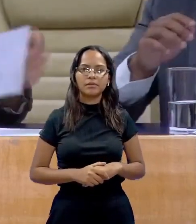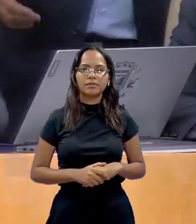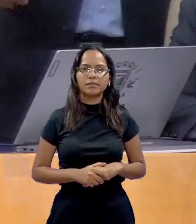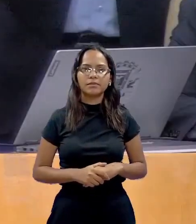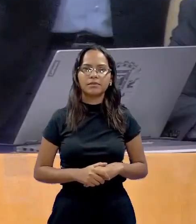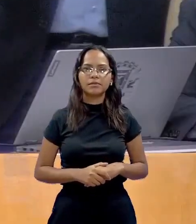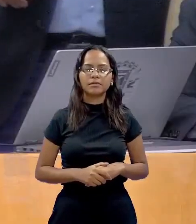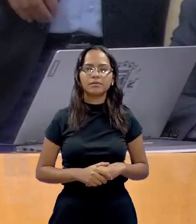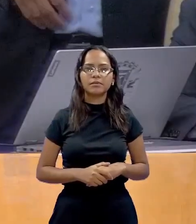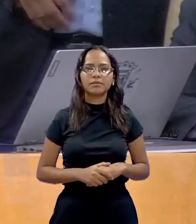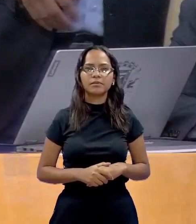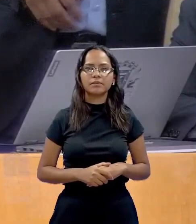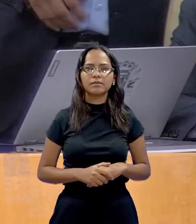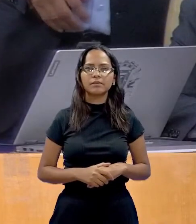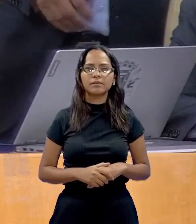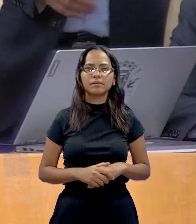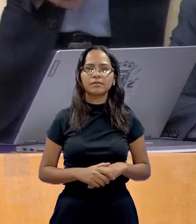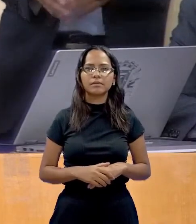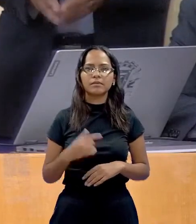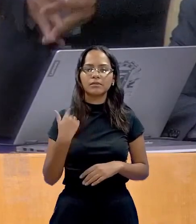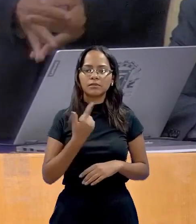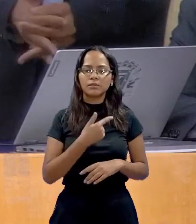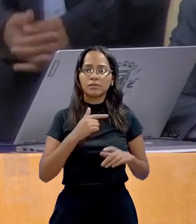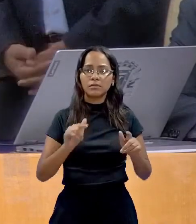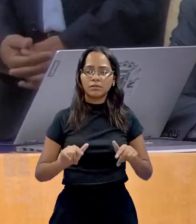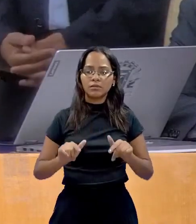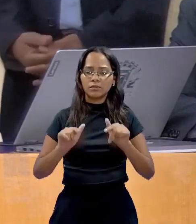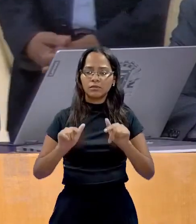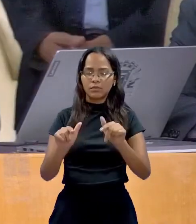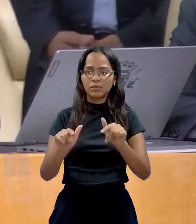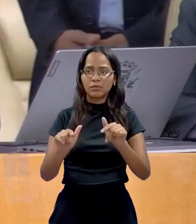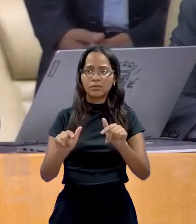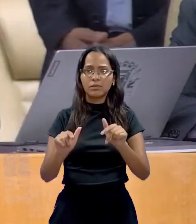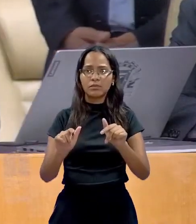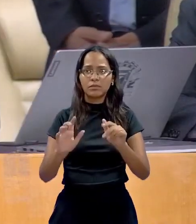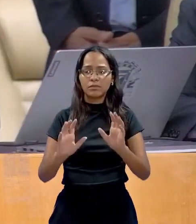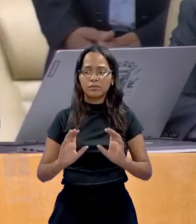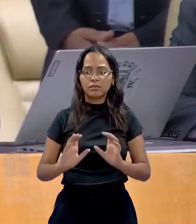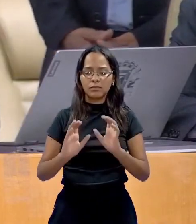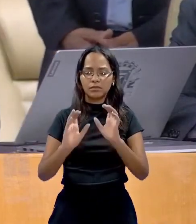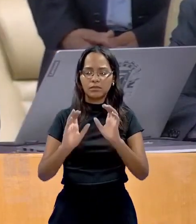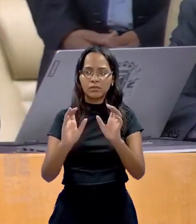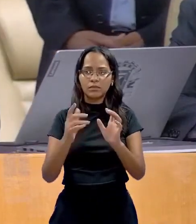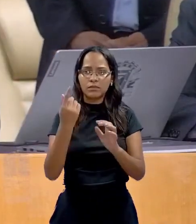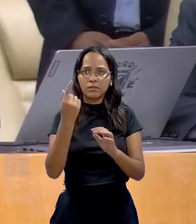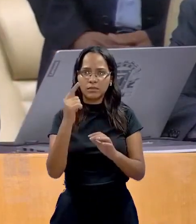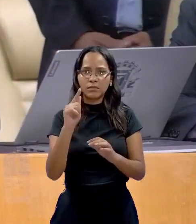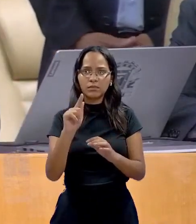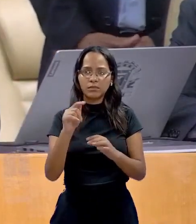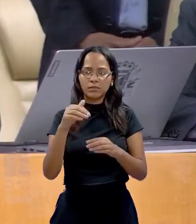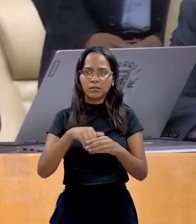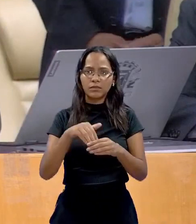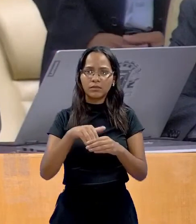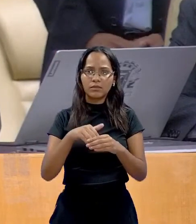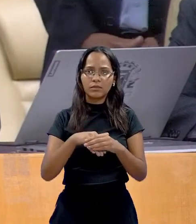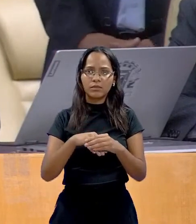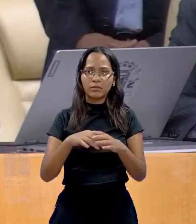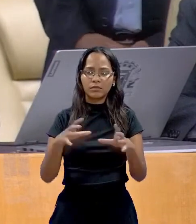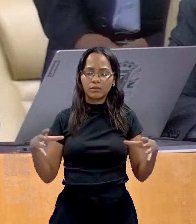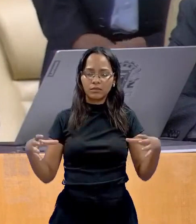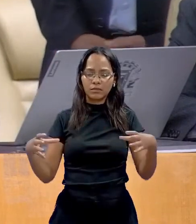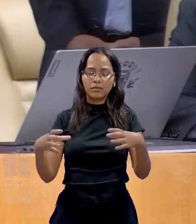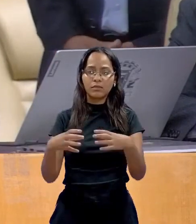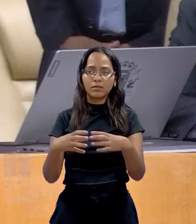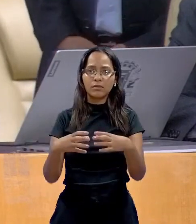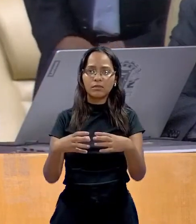Excelência, vamos colocar os títulos de votação de cidadão goianiense em votação em bloco. Então eu peço que